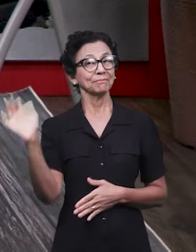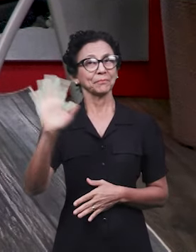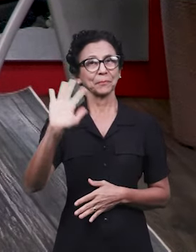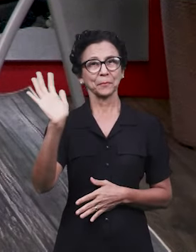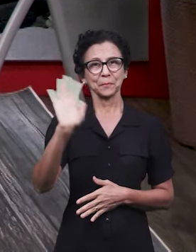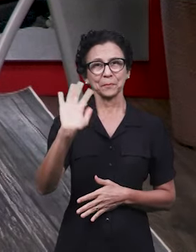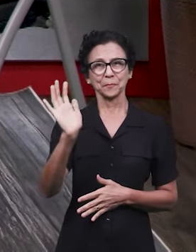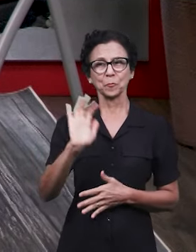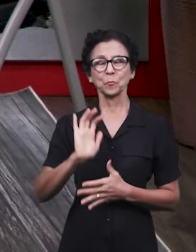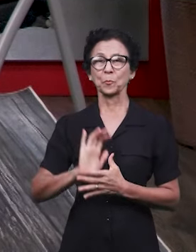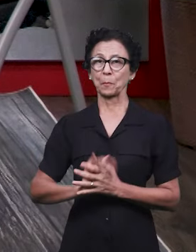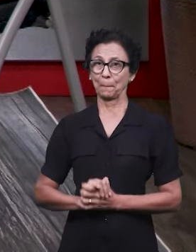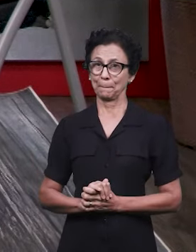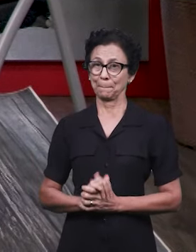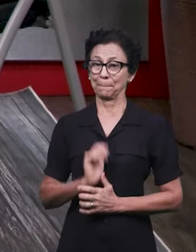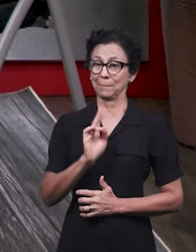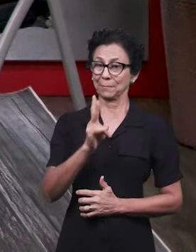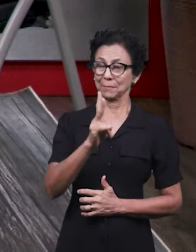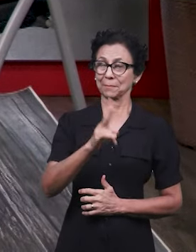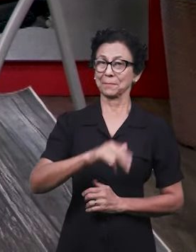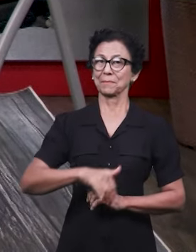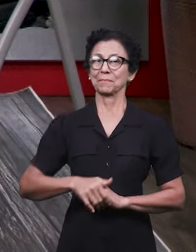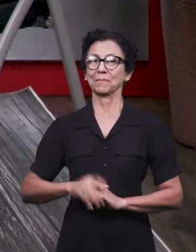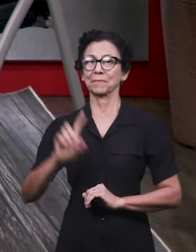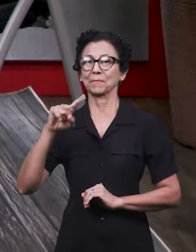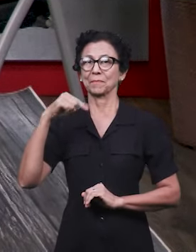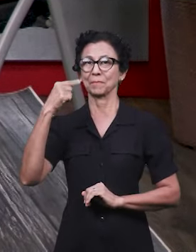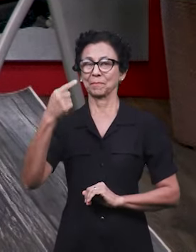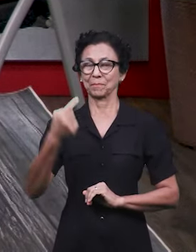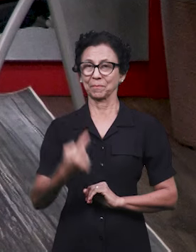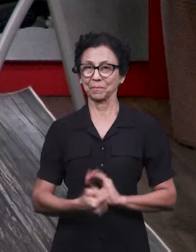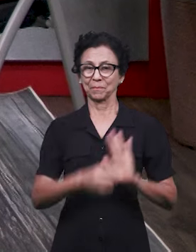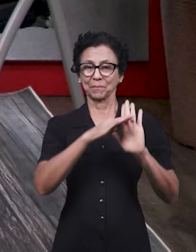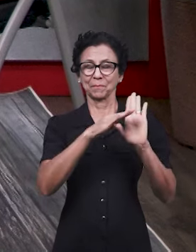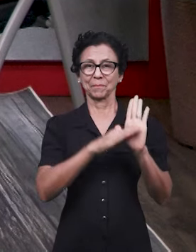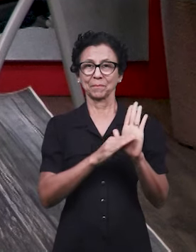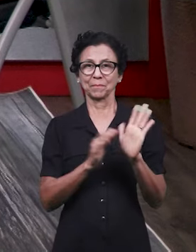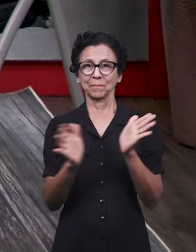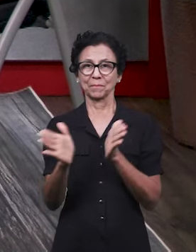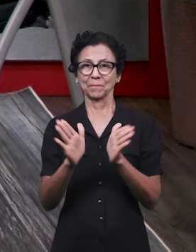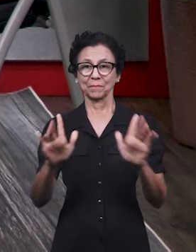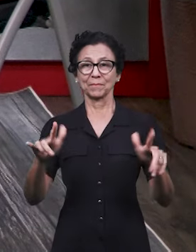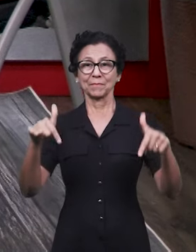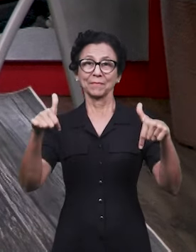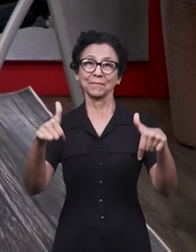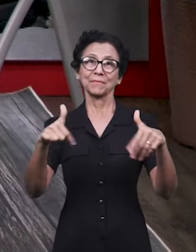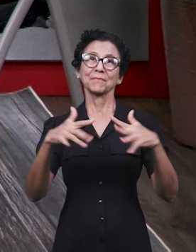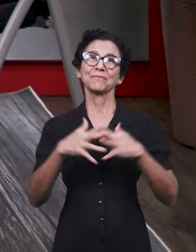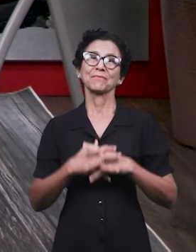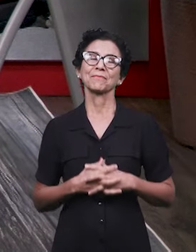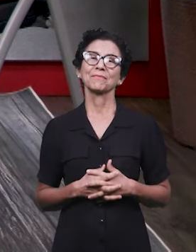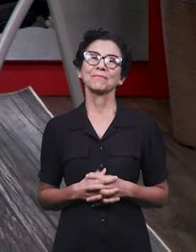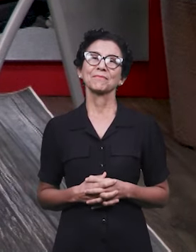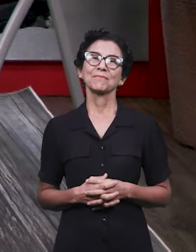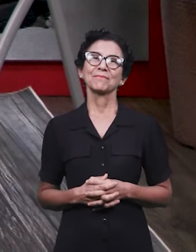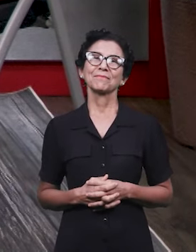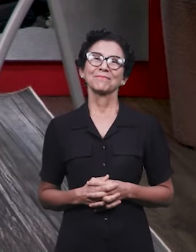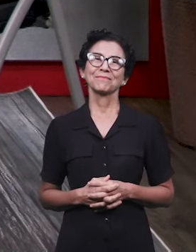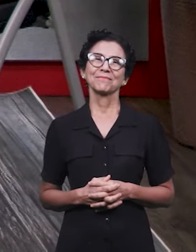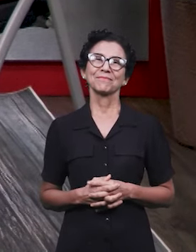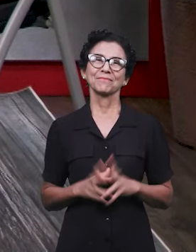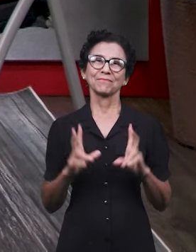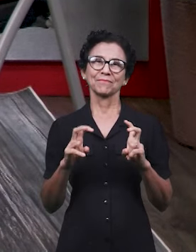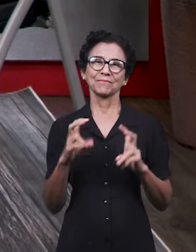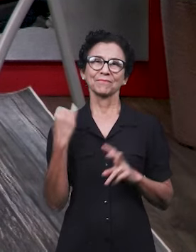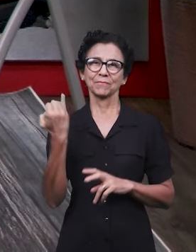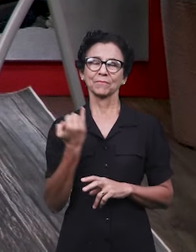desse programa e vamos continuar numa próxima série do programa Acessibilidade em Ação, onde nós continuaremos com este